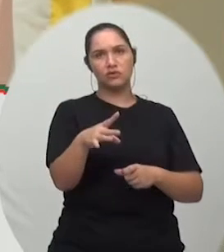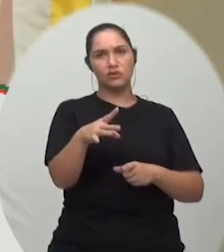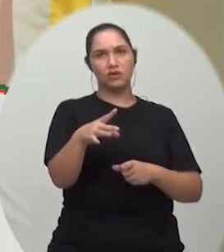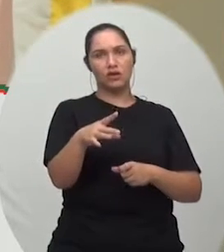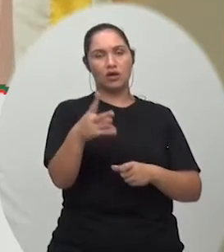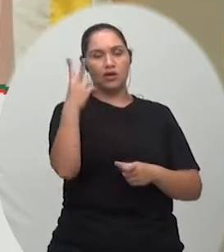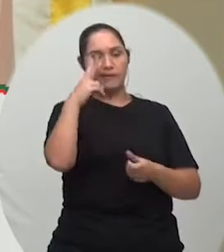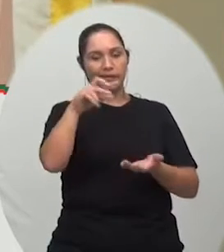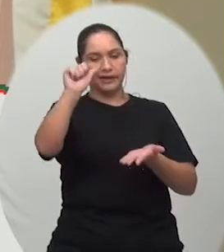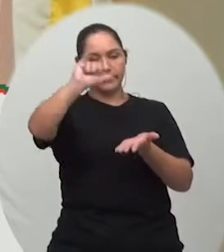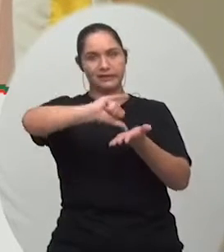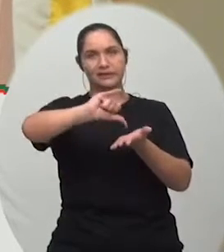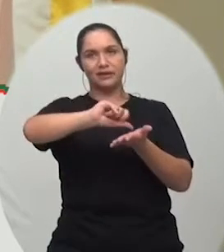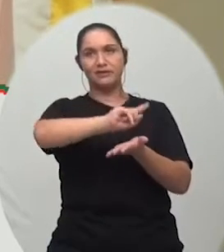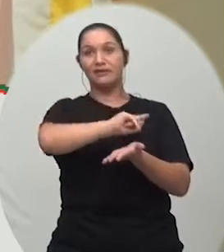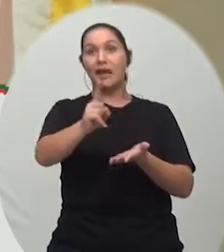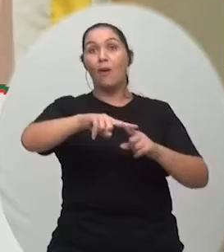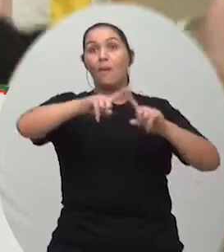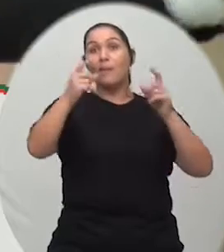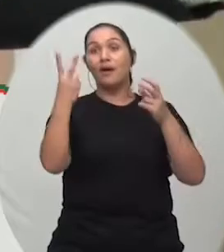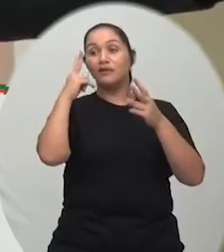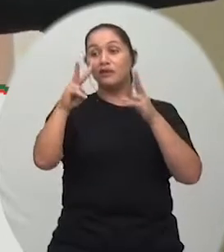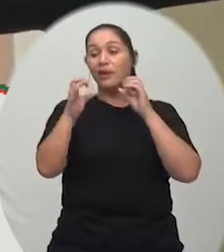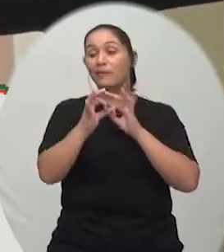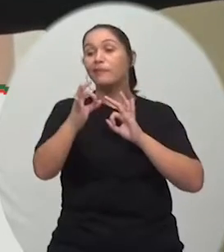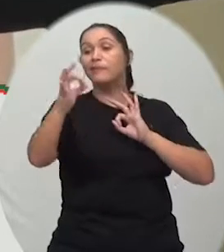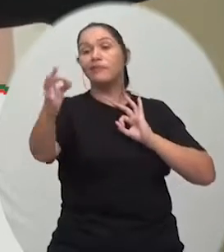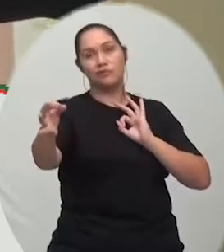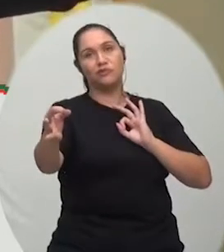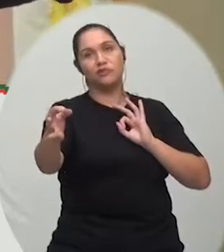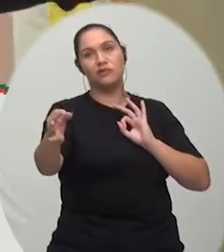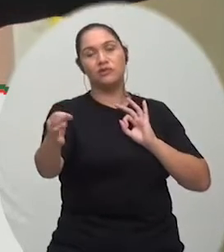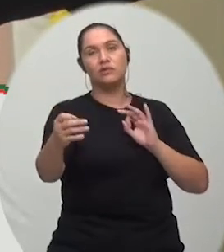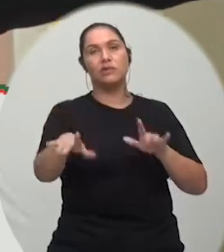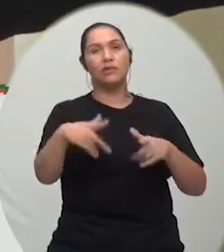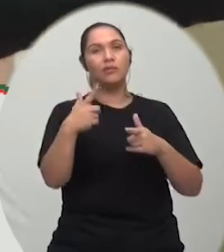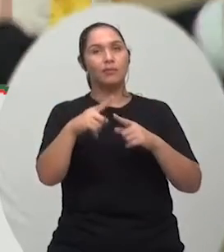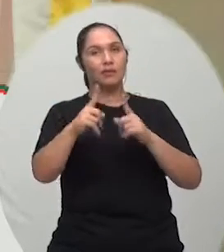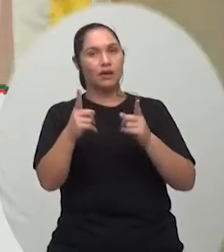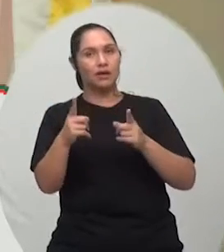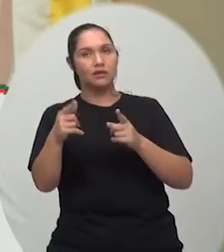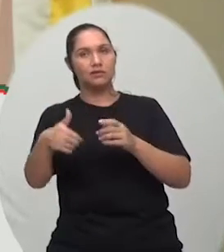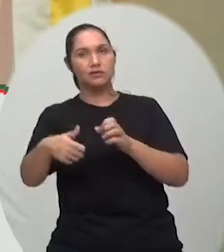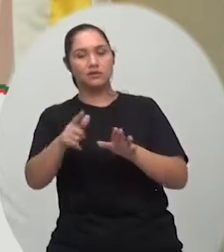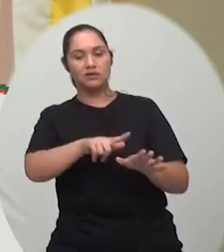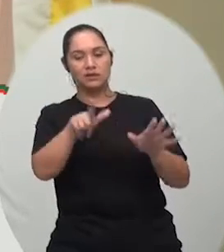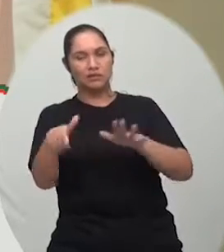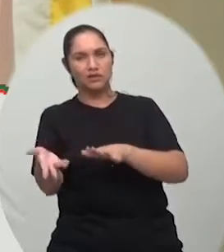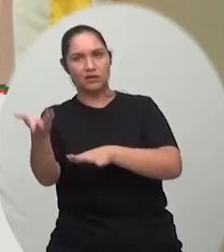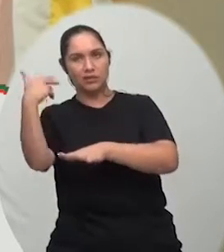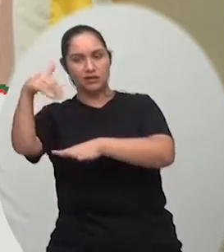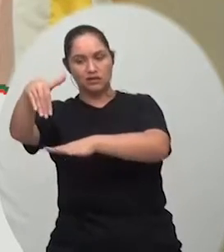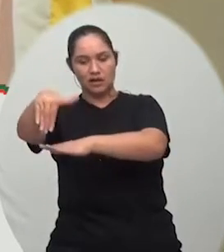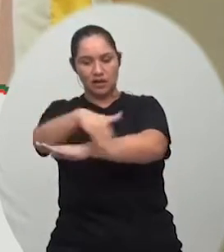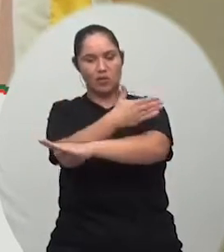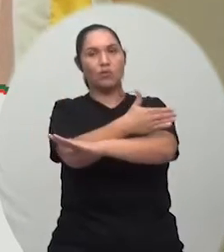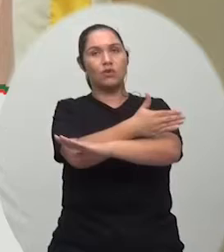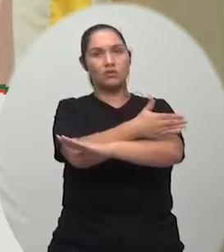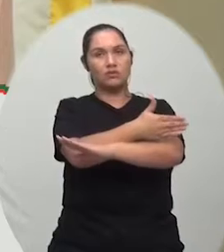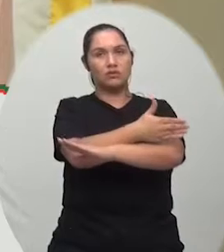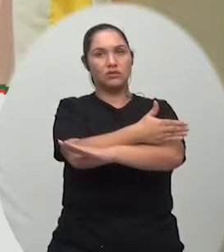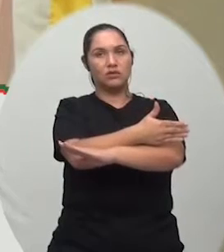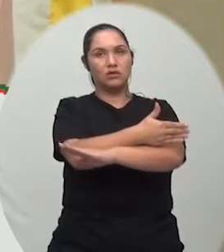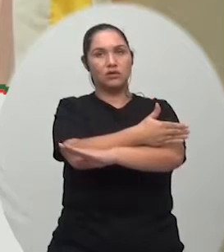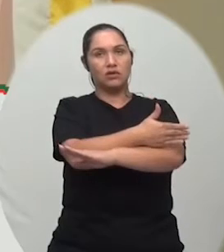centro da cidade. Mas, a semana passada, essa rua aqui, eles estavam fazendo